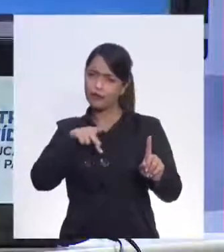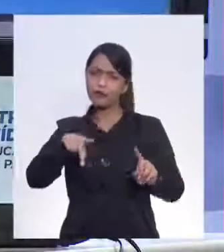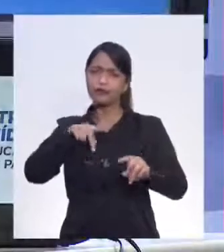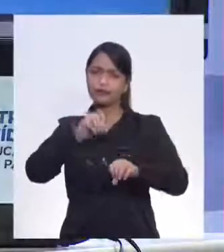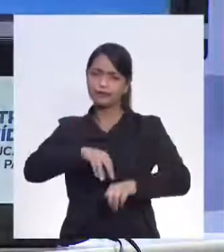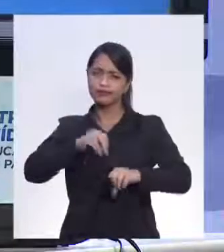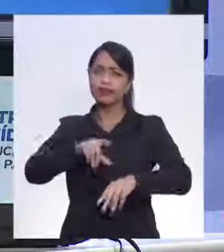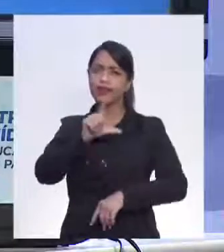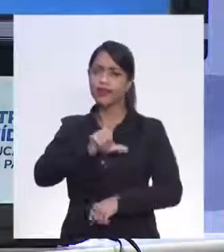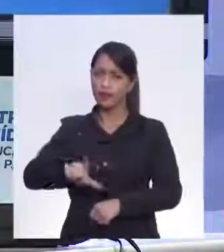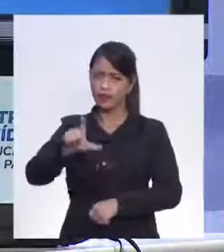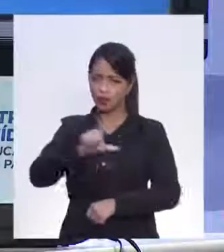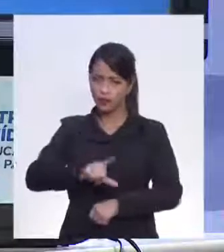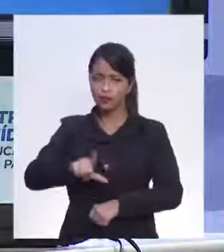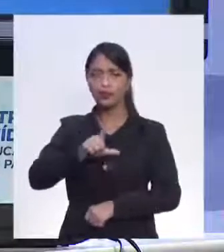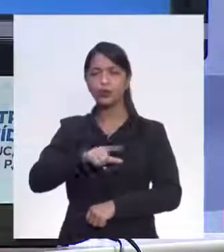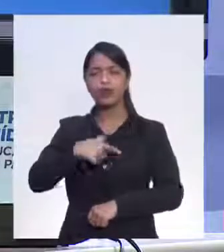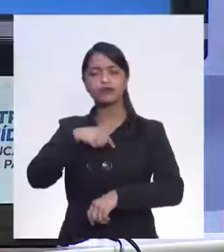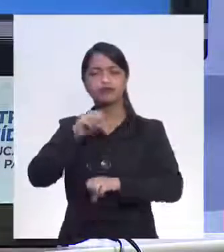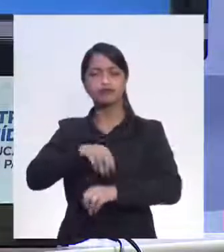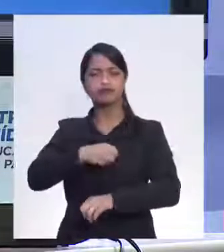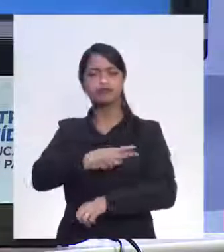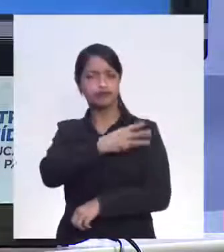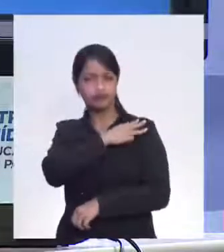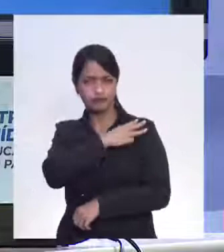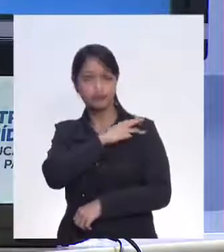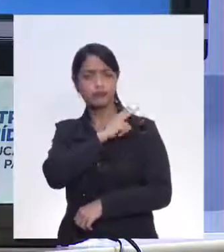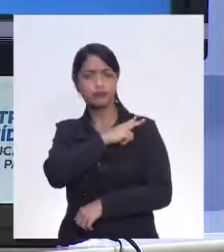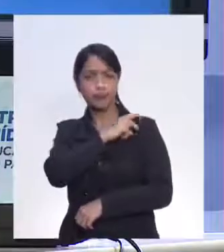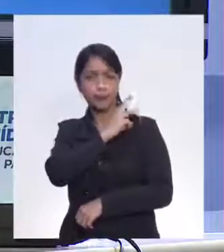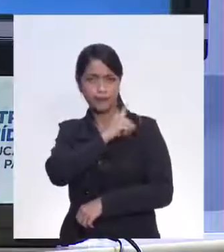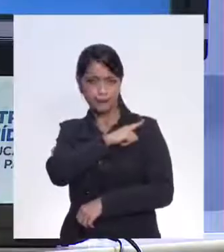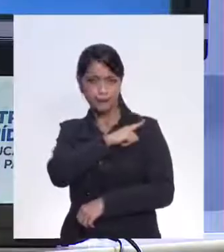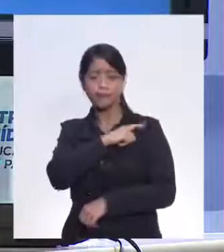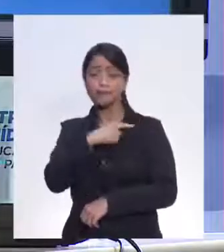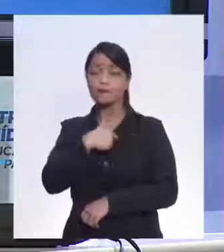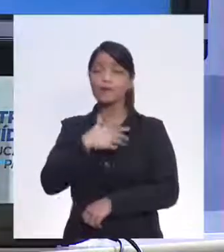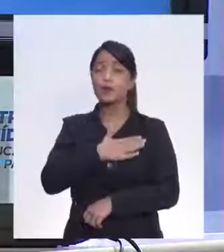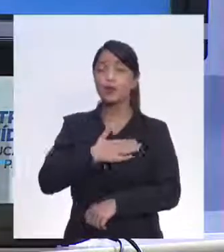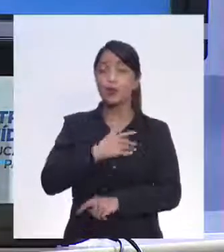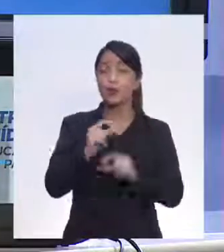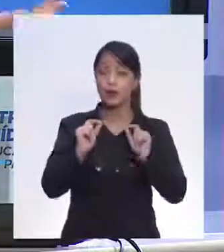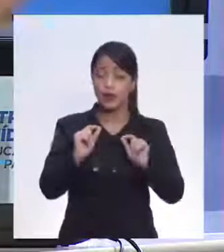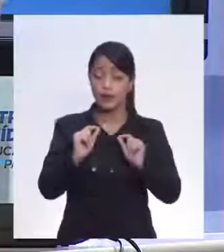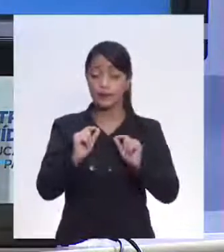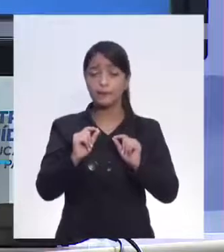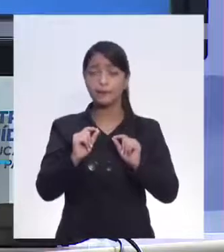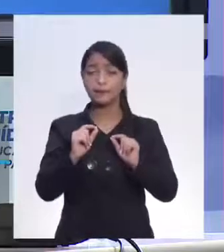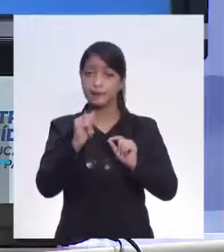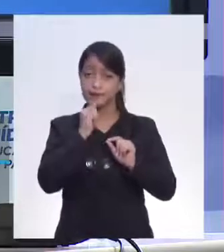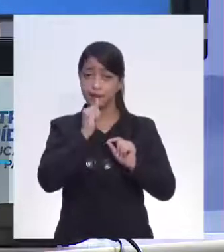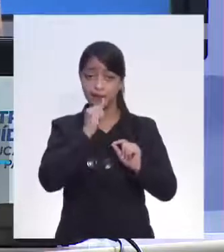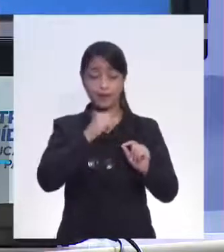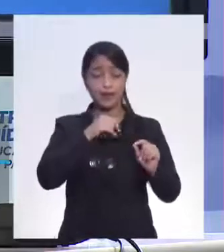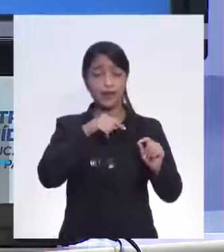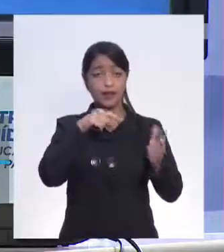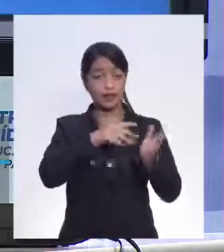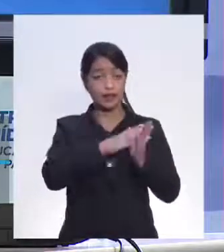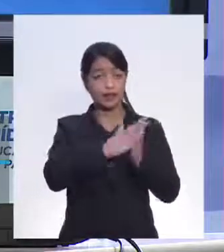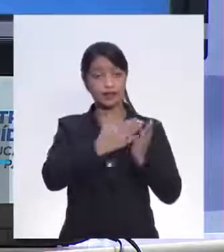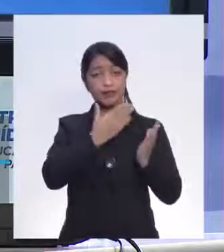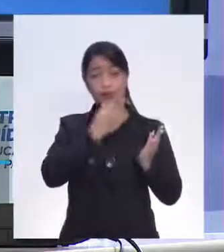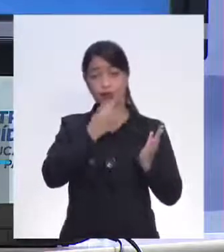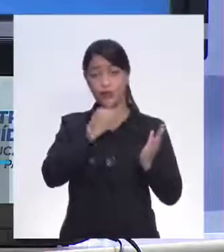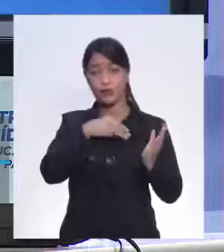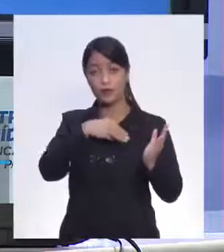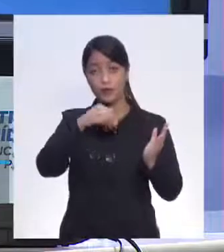ensino médio, eu sempre gosto de pautar. Quando a gente vai ler Monteiro Lobato, a gente tem que conhecer a sua obra de